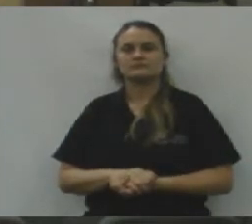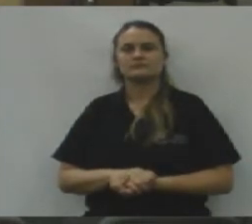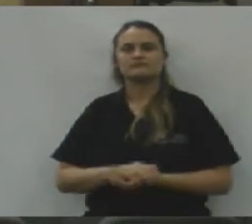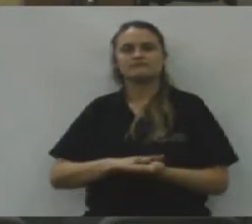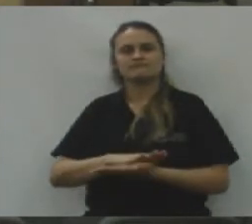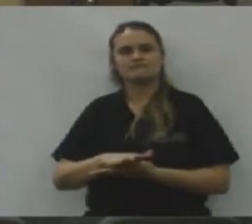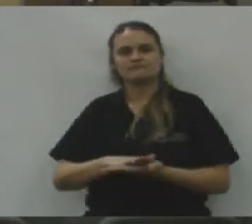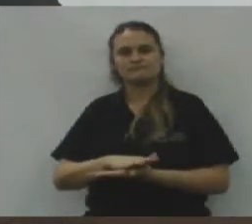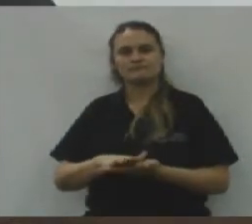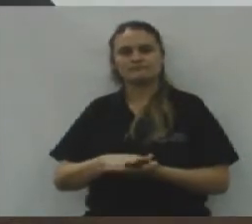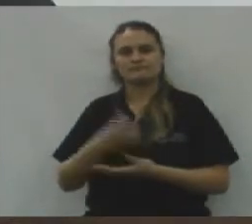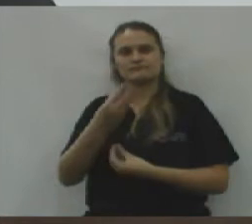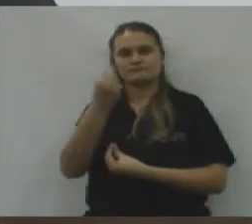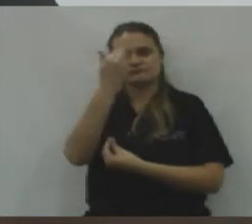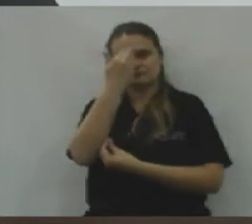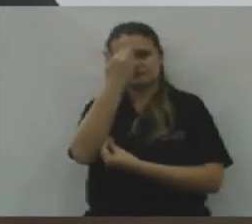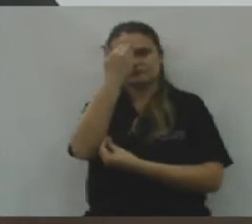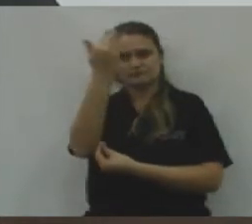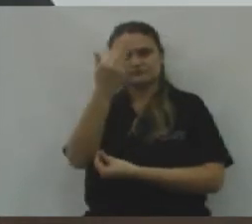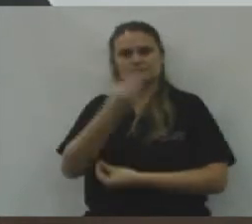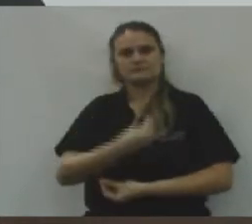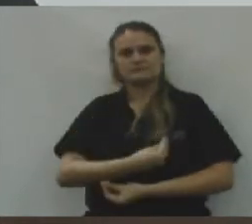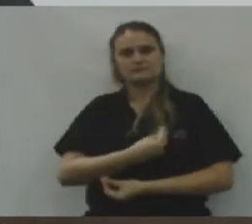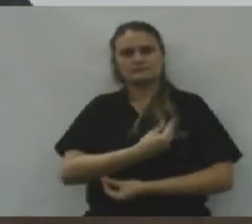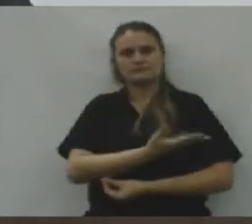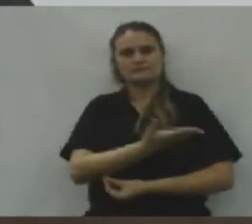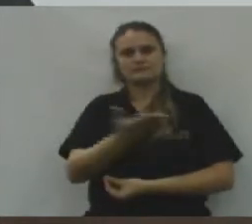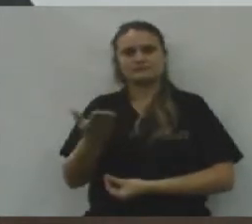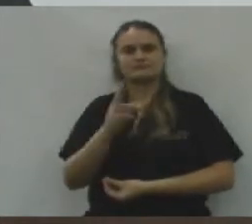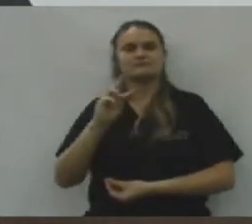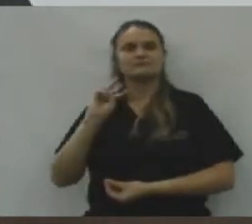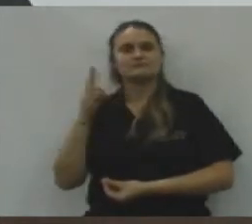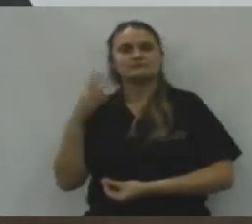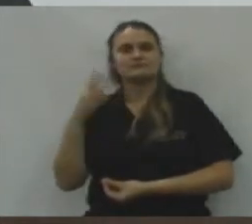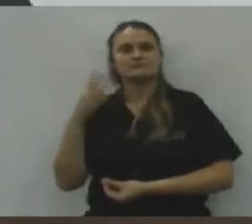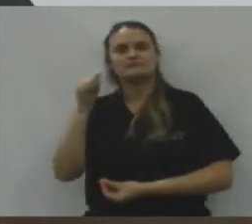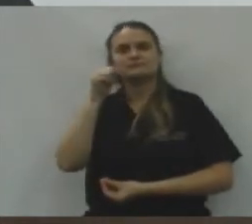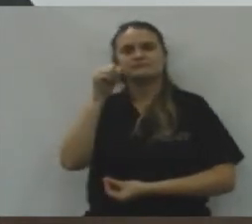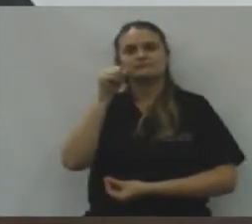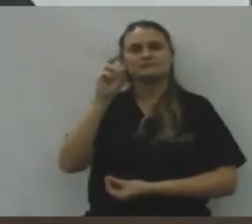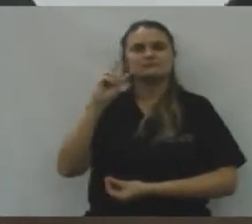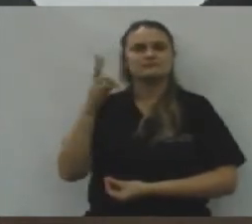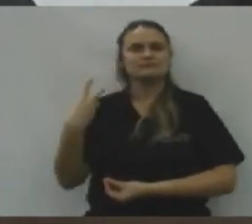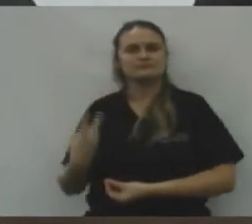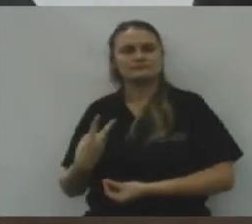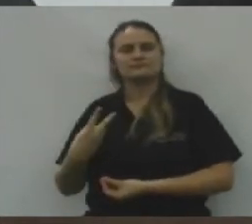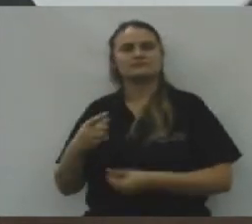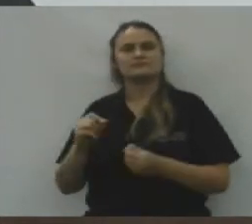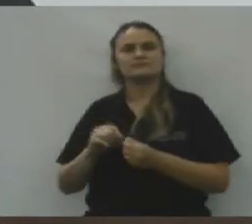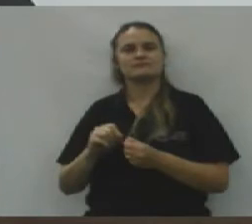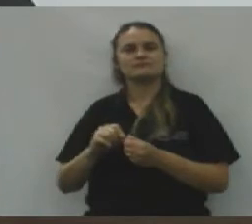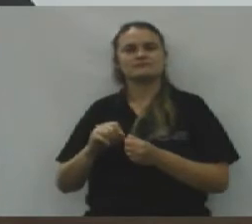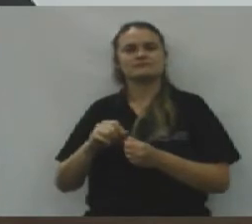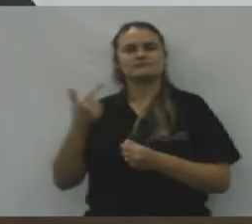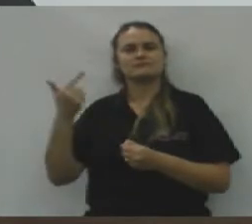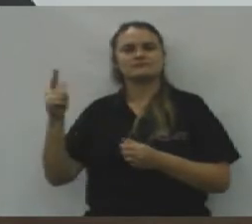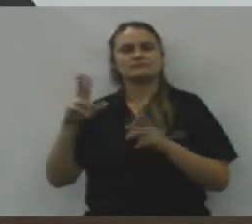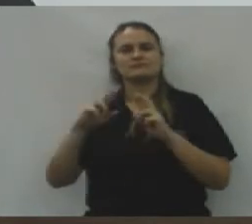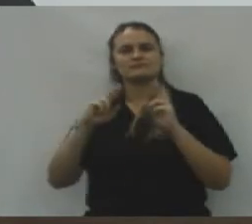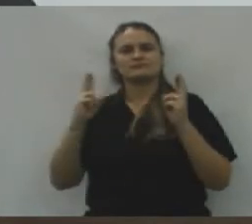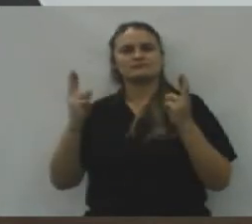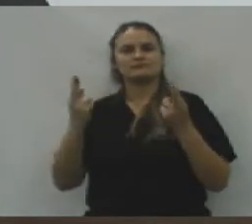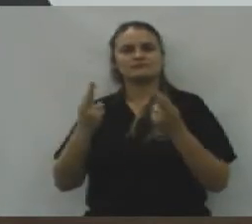Nada mais havendo, então, agradeço a presença de todos, senhores vereadores, senhora vereadora, e convocamos a todos para a próxima